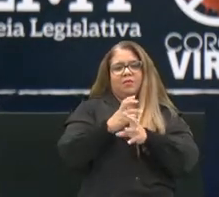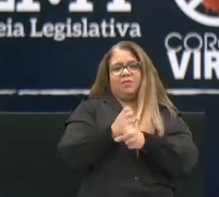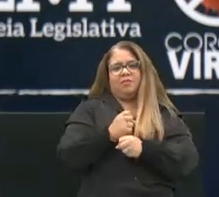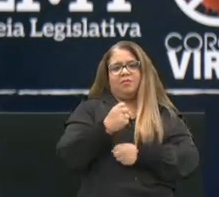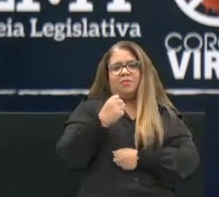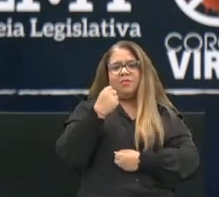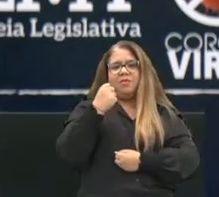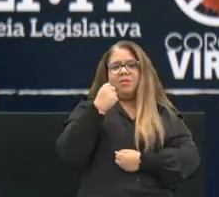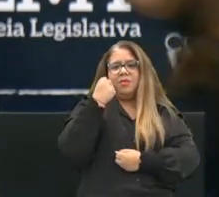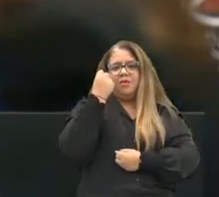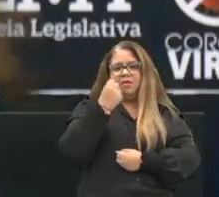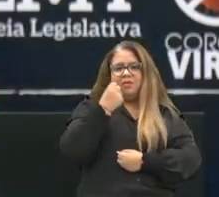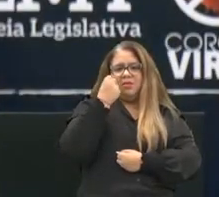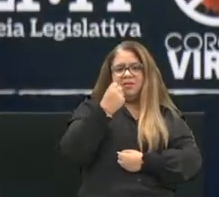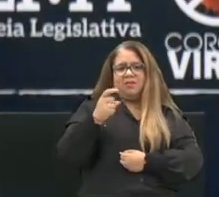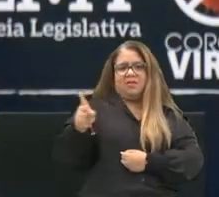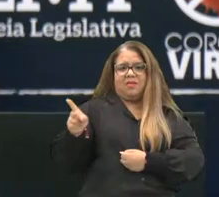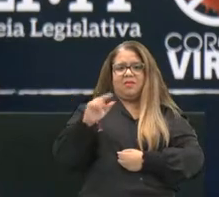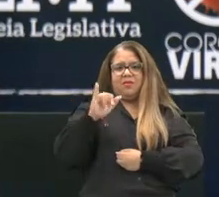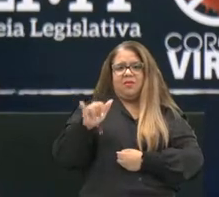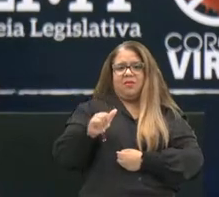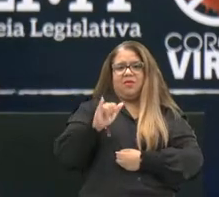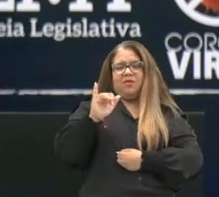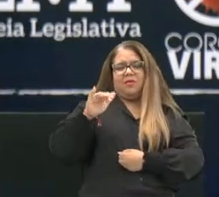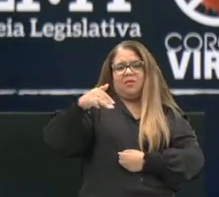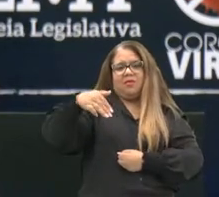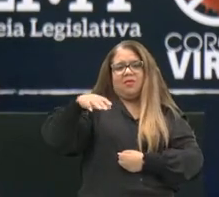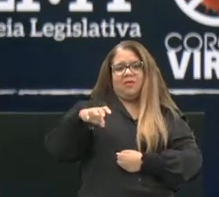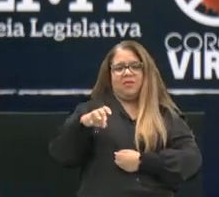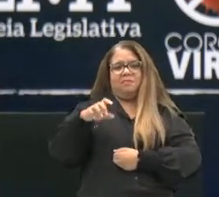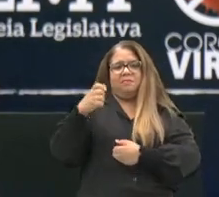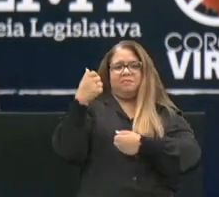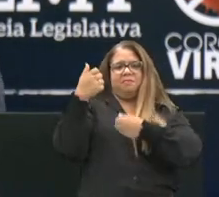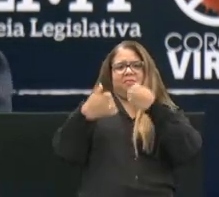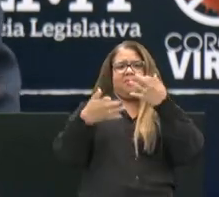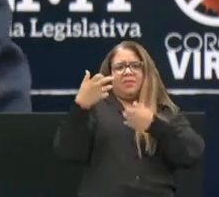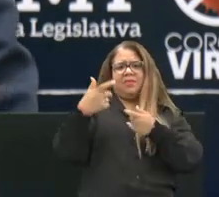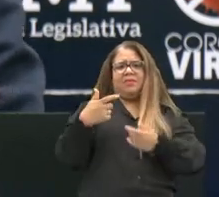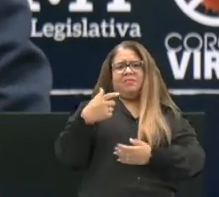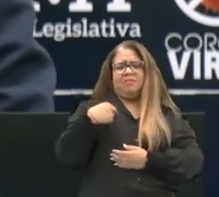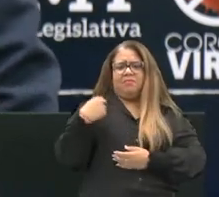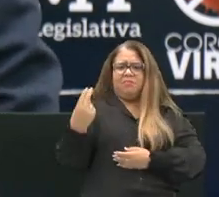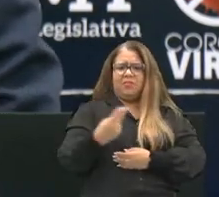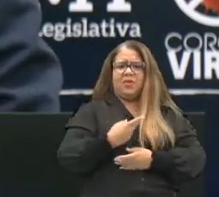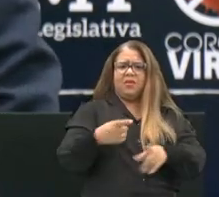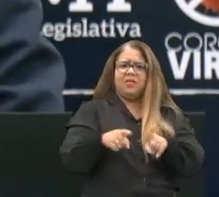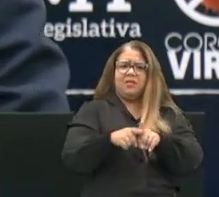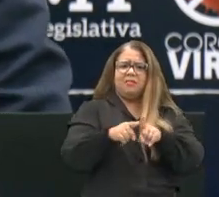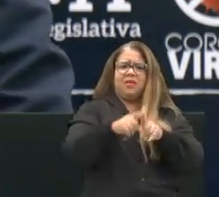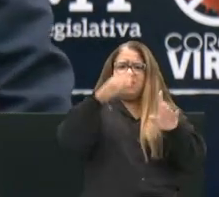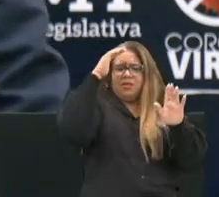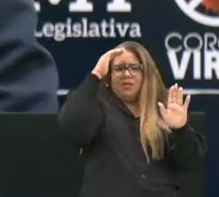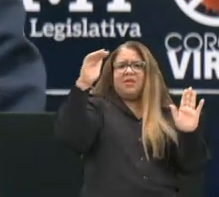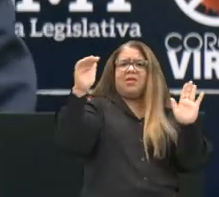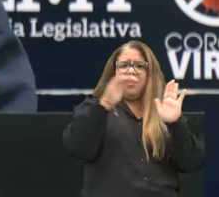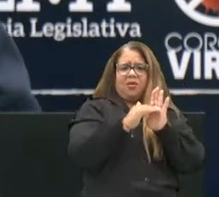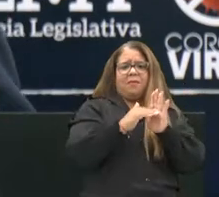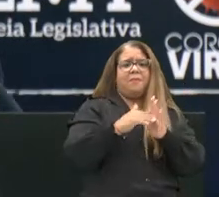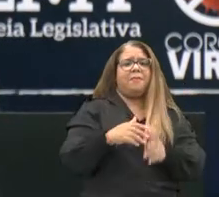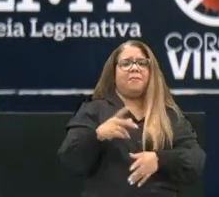senador Jaime, quando diz que nós, obviamente, respeitamos a todos aqueles